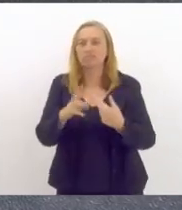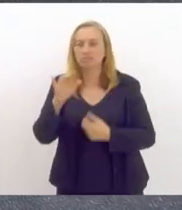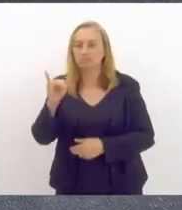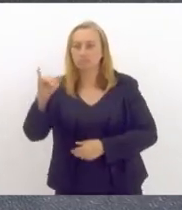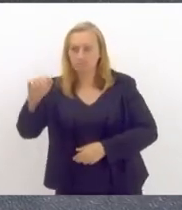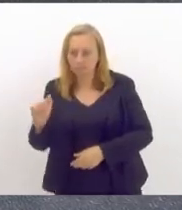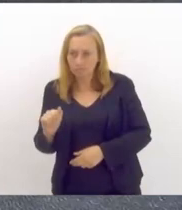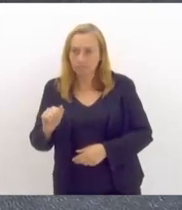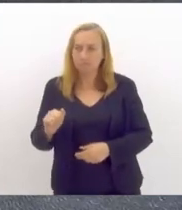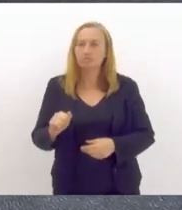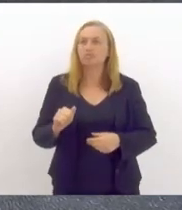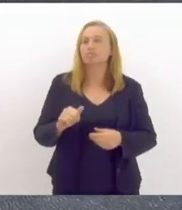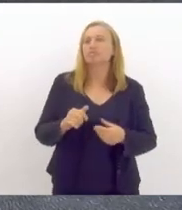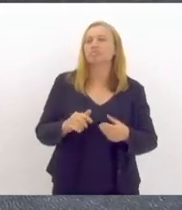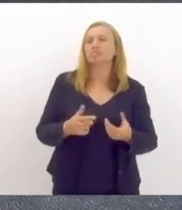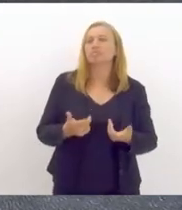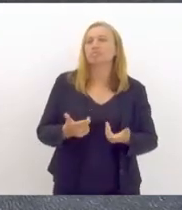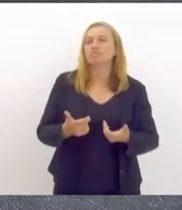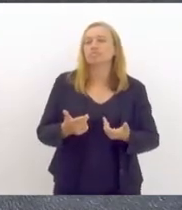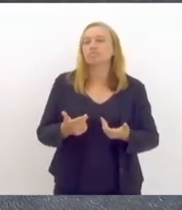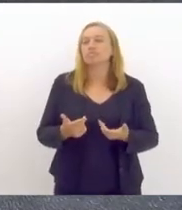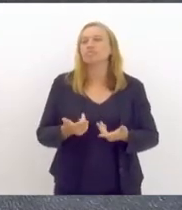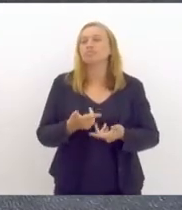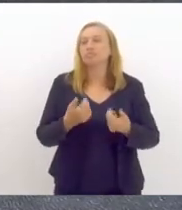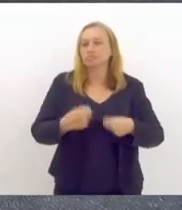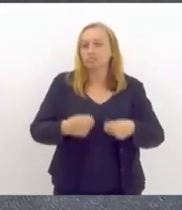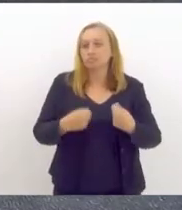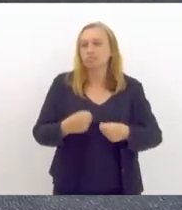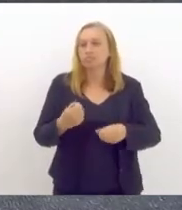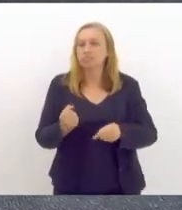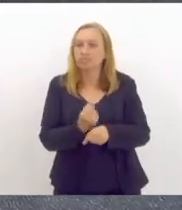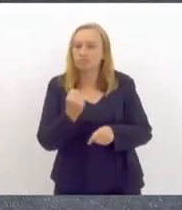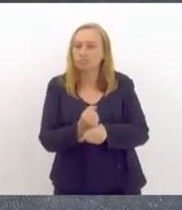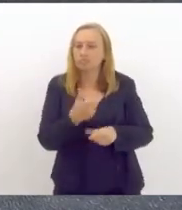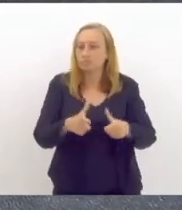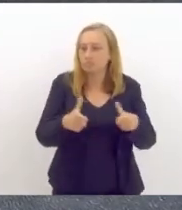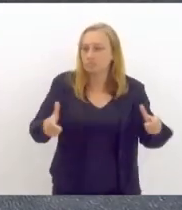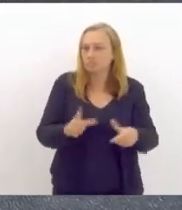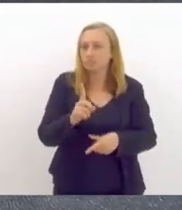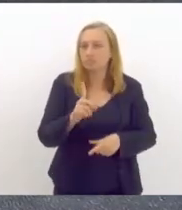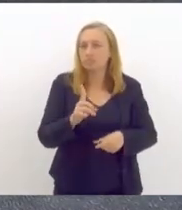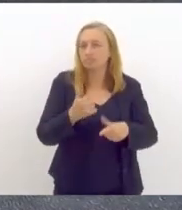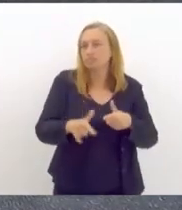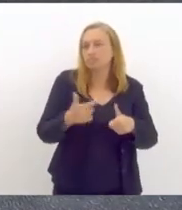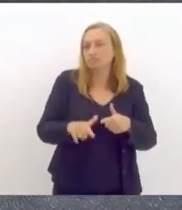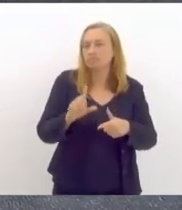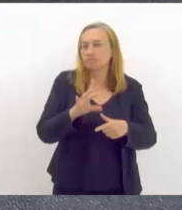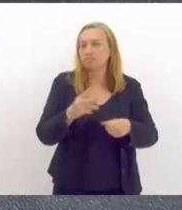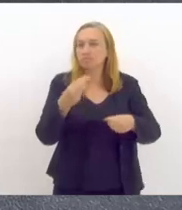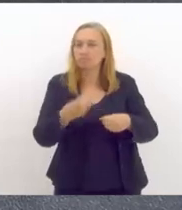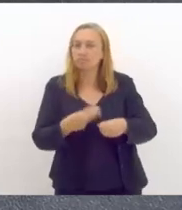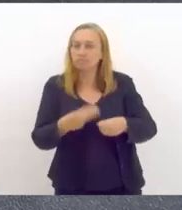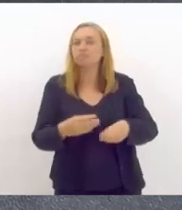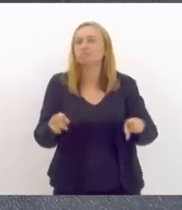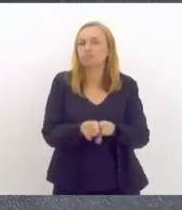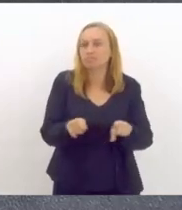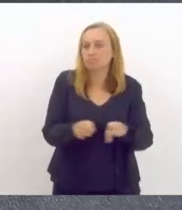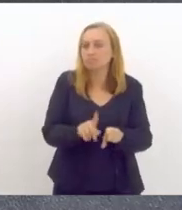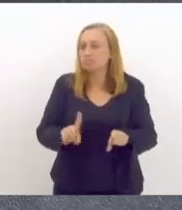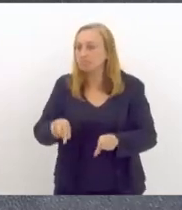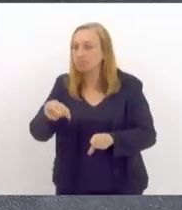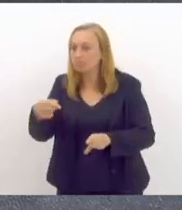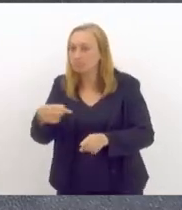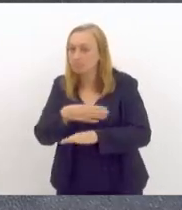pela concessão de água precisa fazer grandes obras não é mais um problema de municípios é um problema que envolve tantos outros